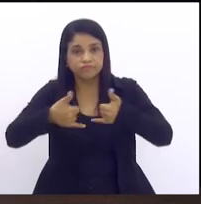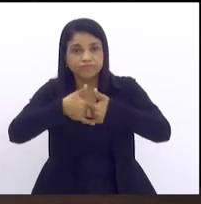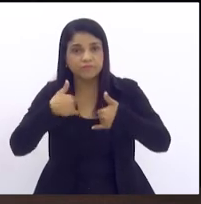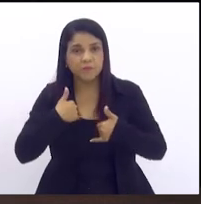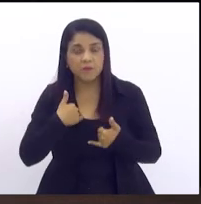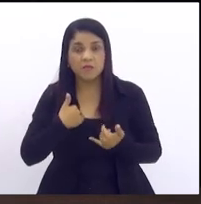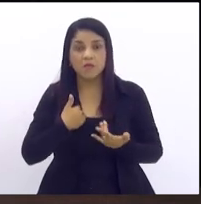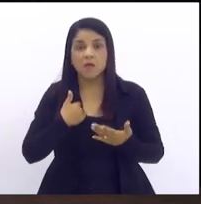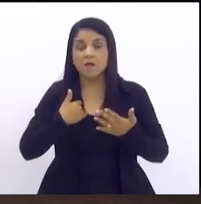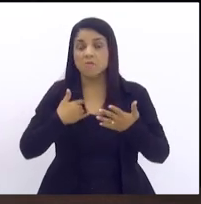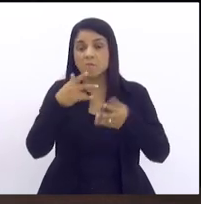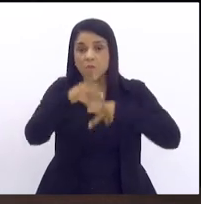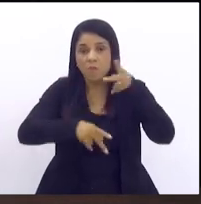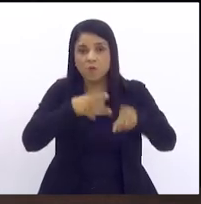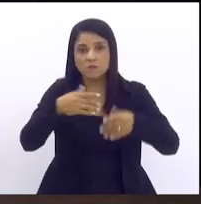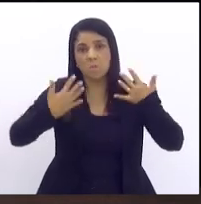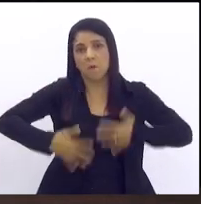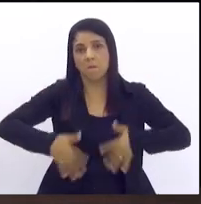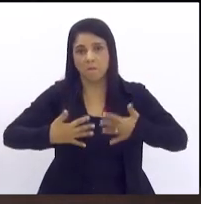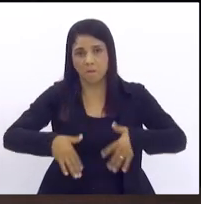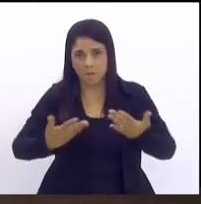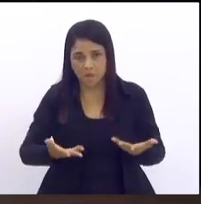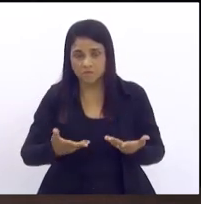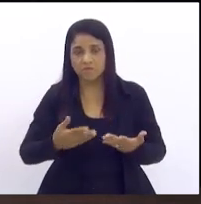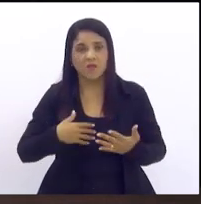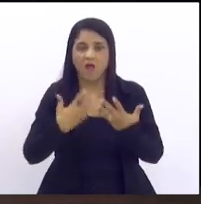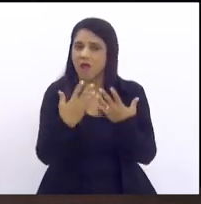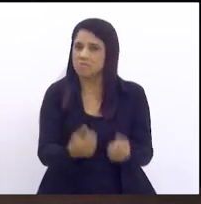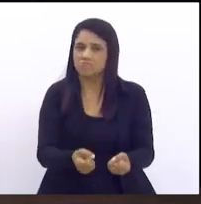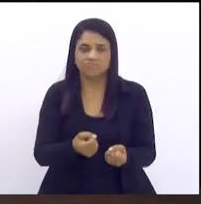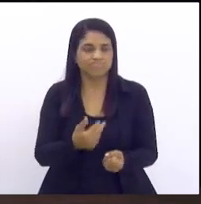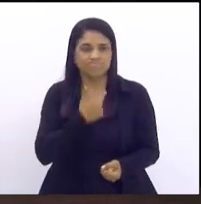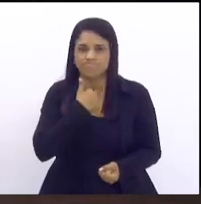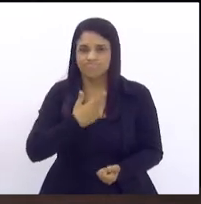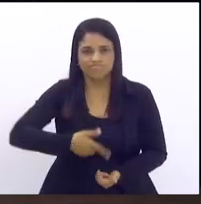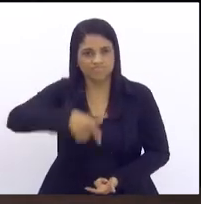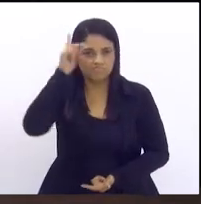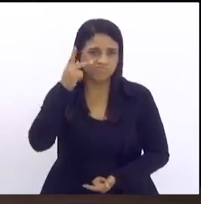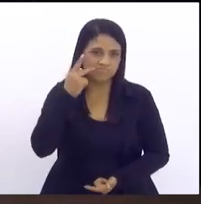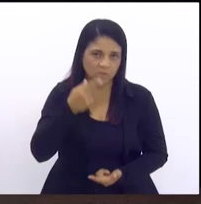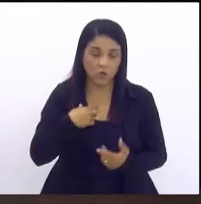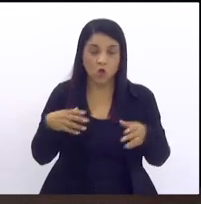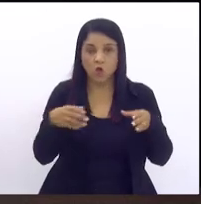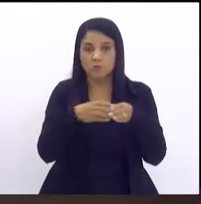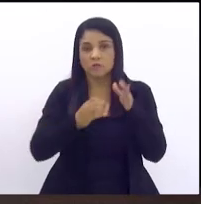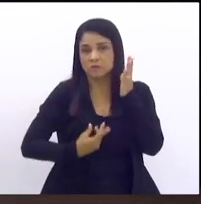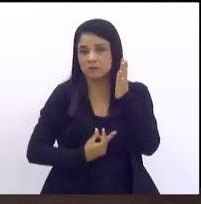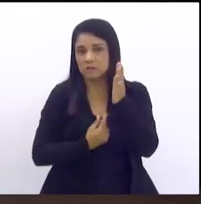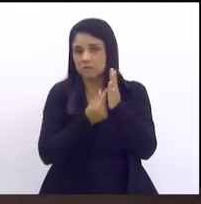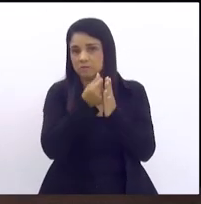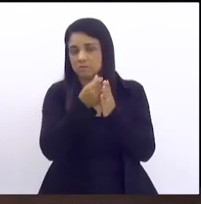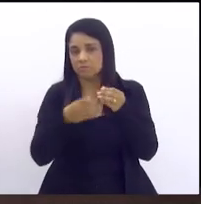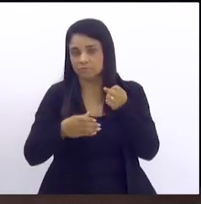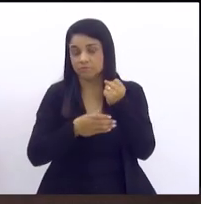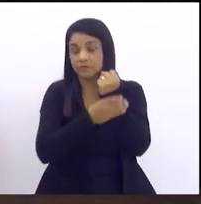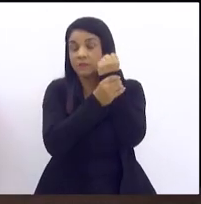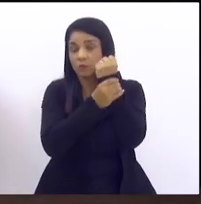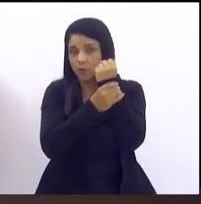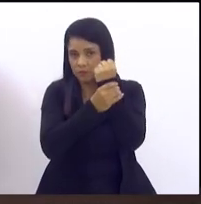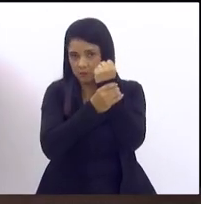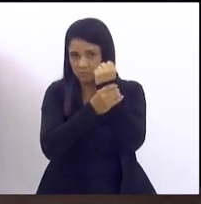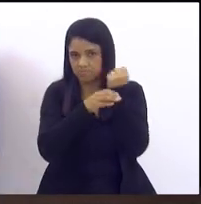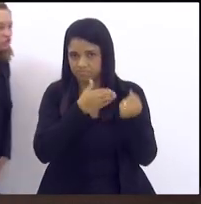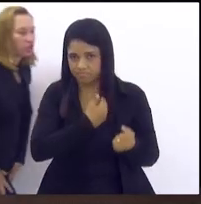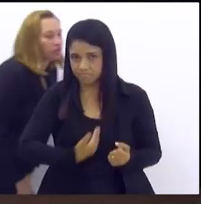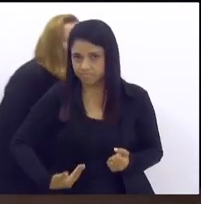um todo. Então, nós não podemos aceitar isso, deputado Luiz Paulo. Eu acho que cabe, através da Comissão de Segurança Pública aqui da Casa, né,